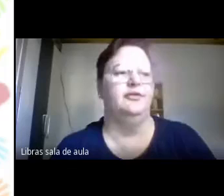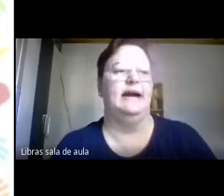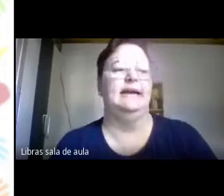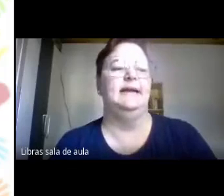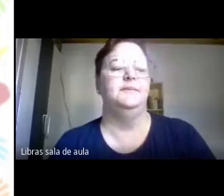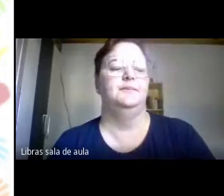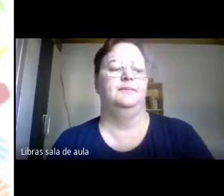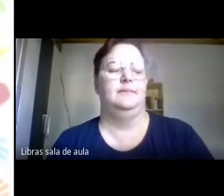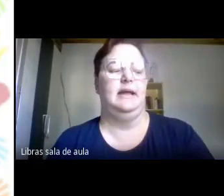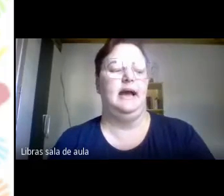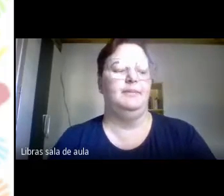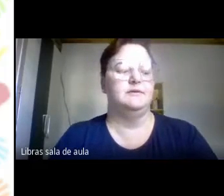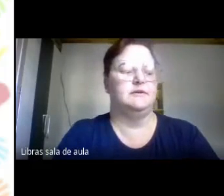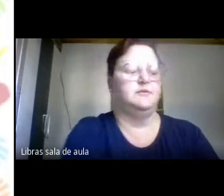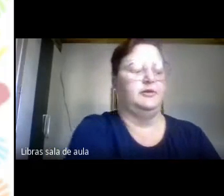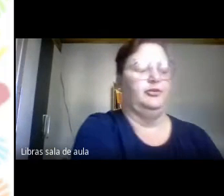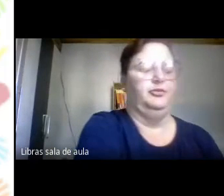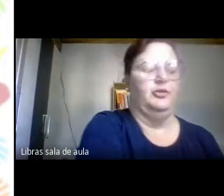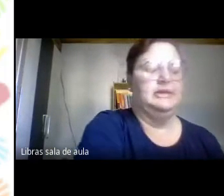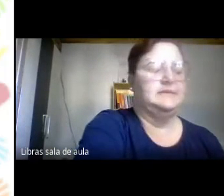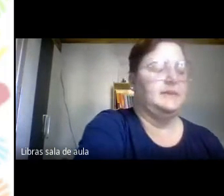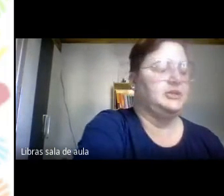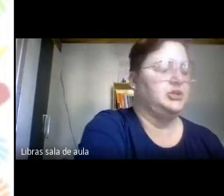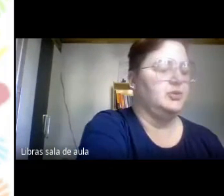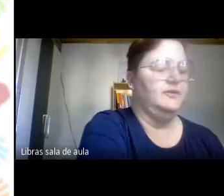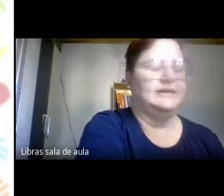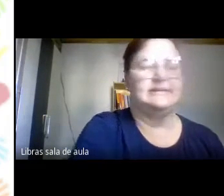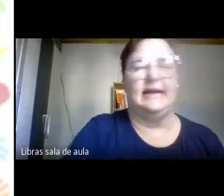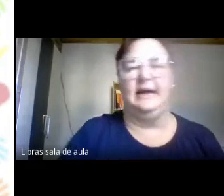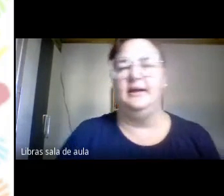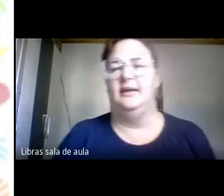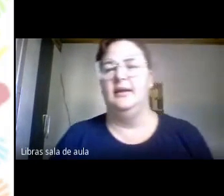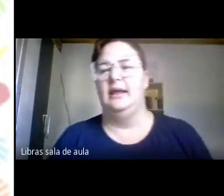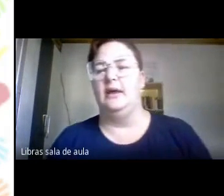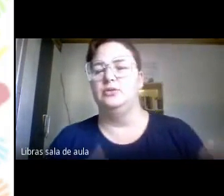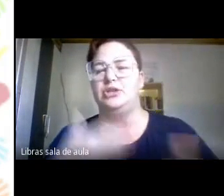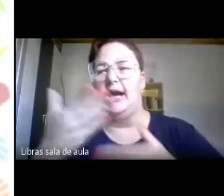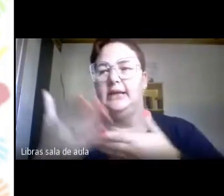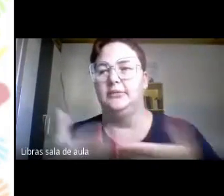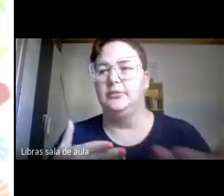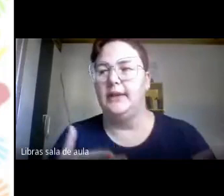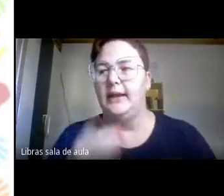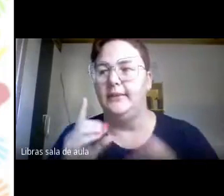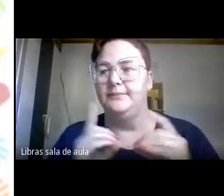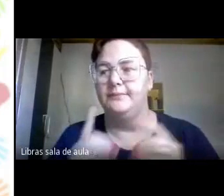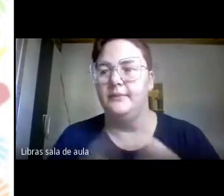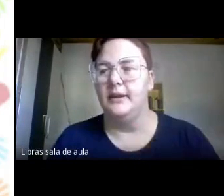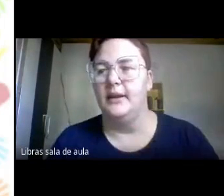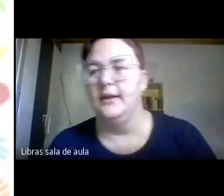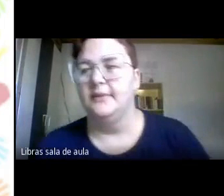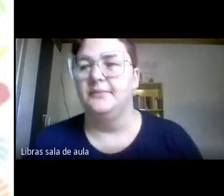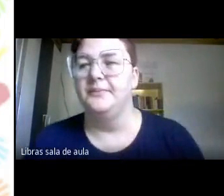favor, falem. Abram seus microfones para a gente conversar. É um diálogo, né?